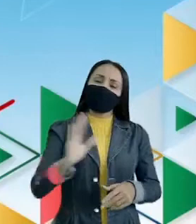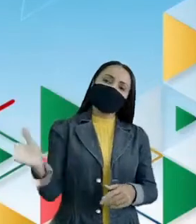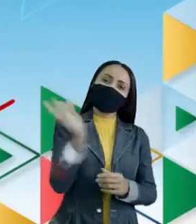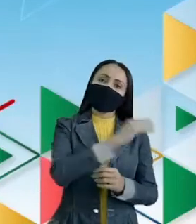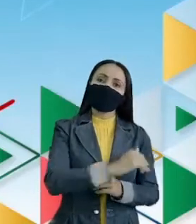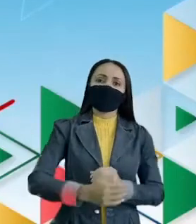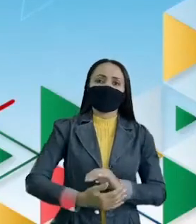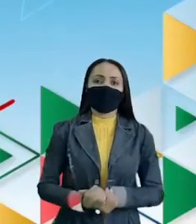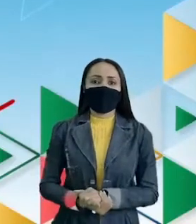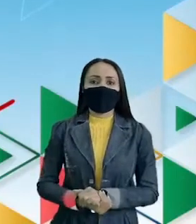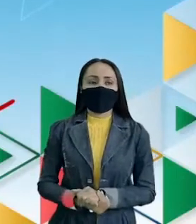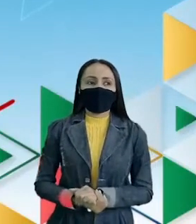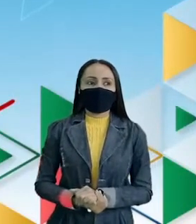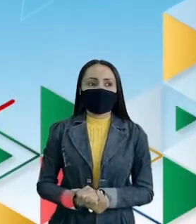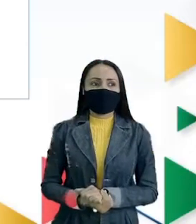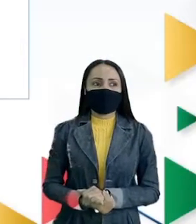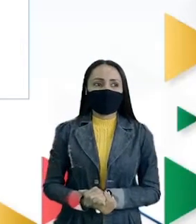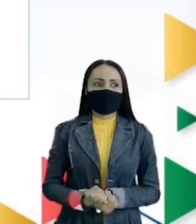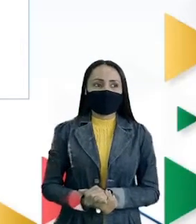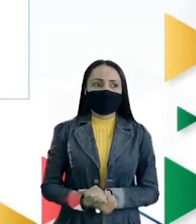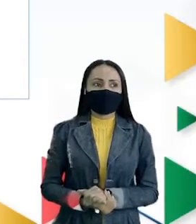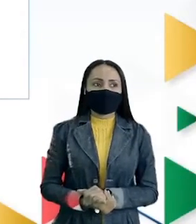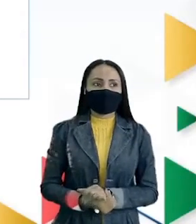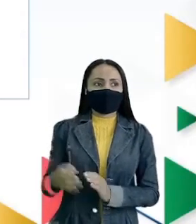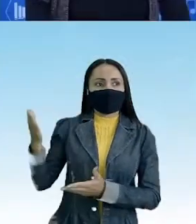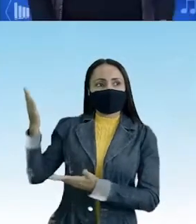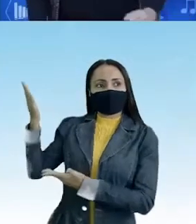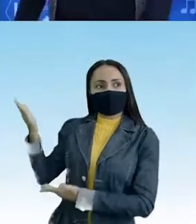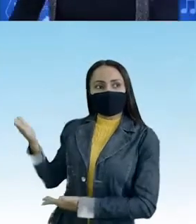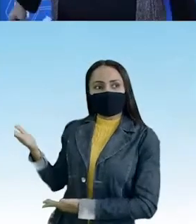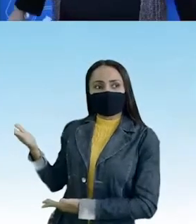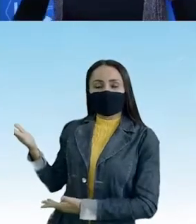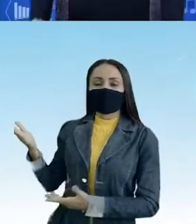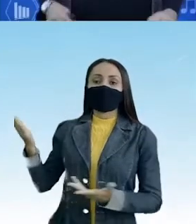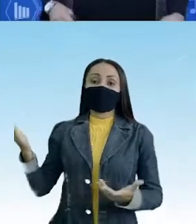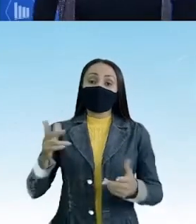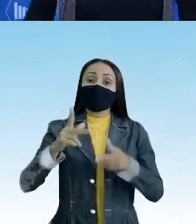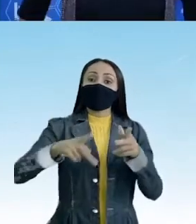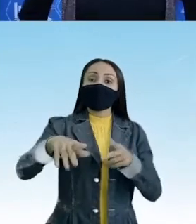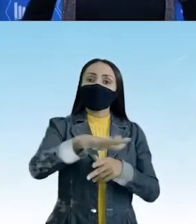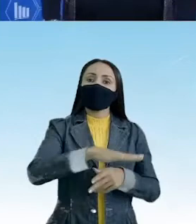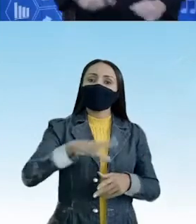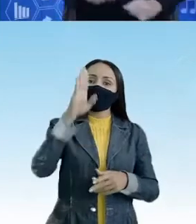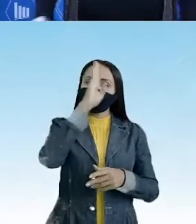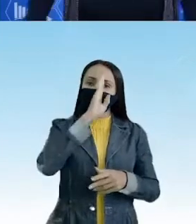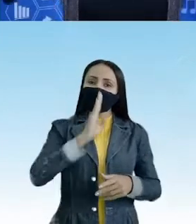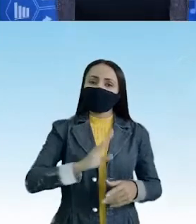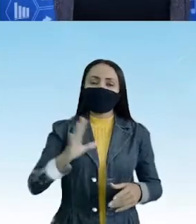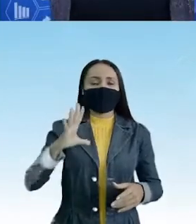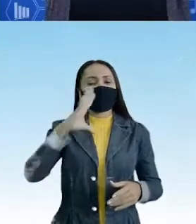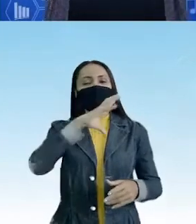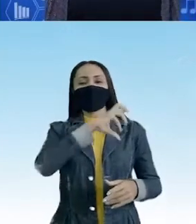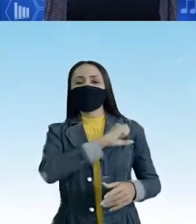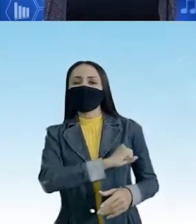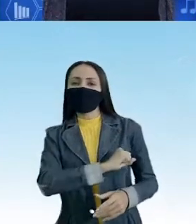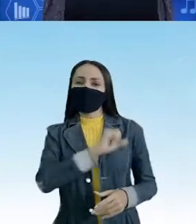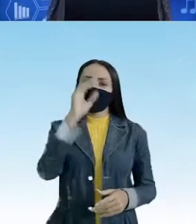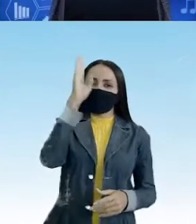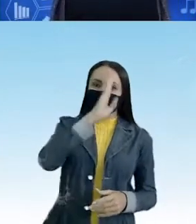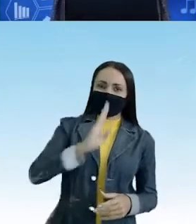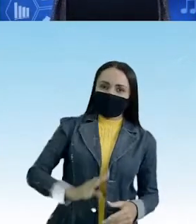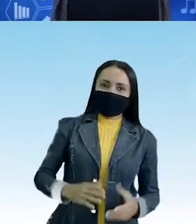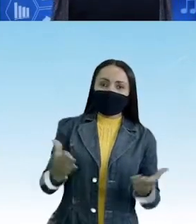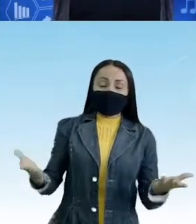comigo? Vamos lá, meus amores. Gente, o povo brasileiro. Ai, como eu amo ser brasileira. O